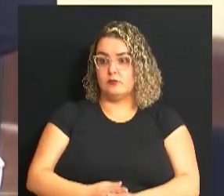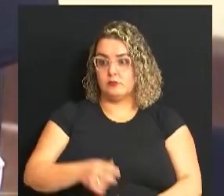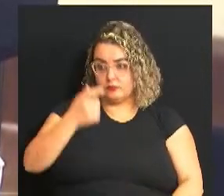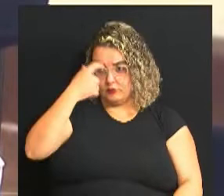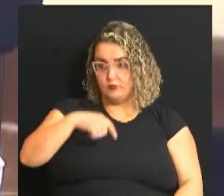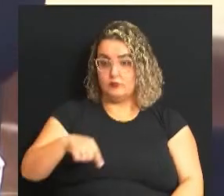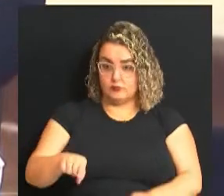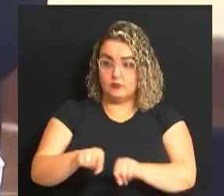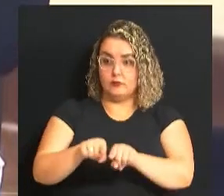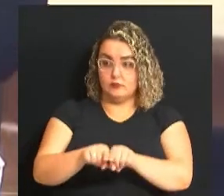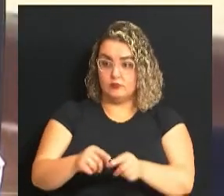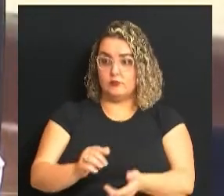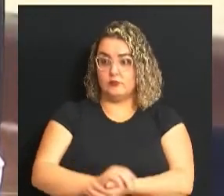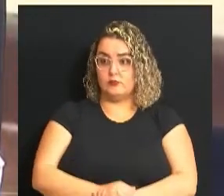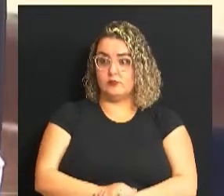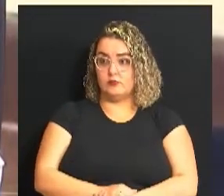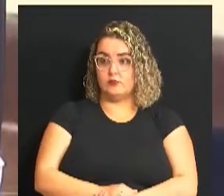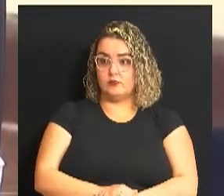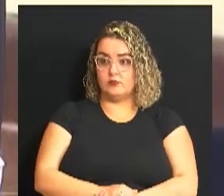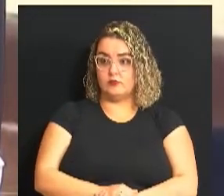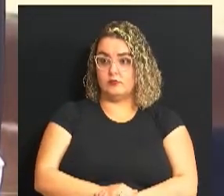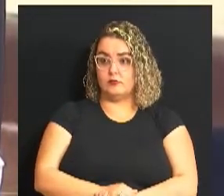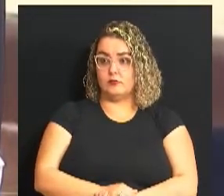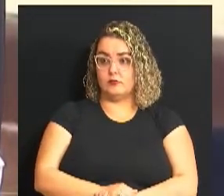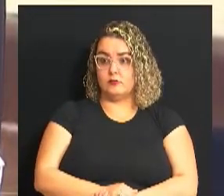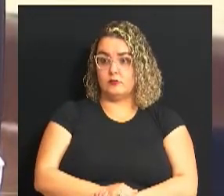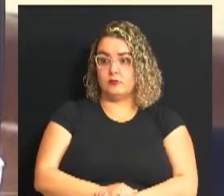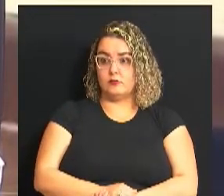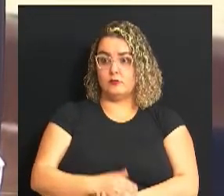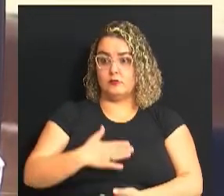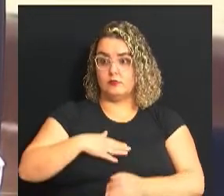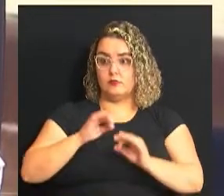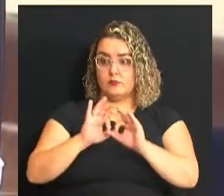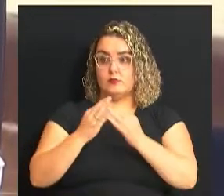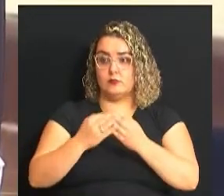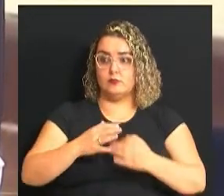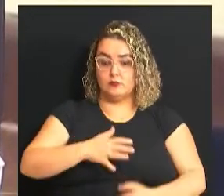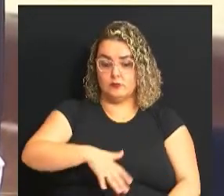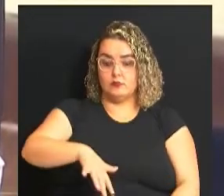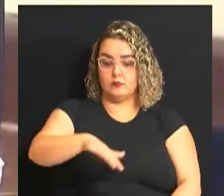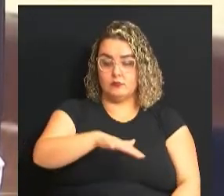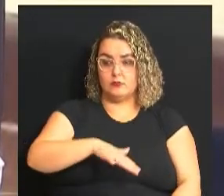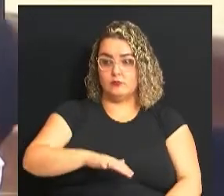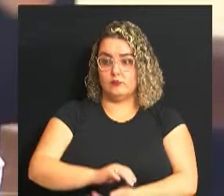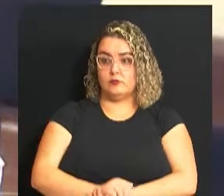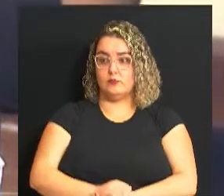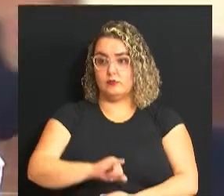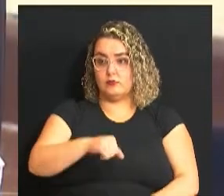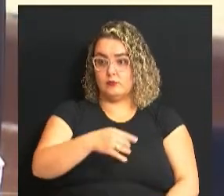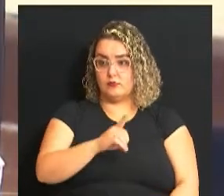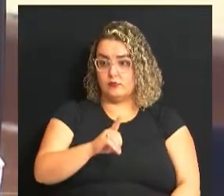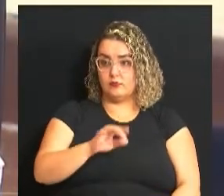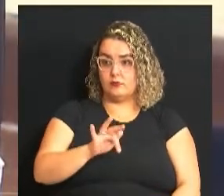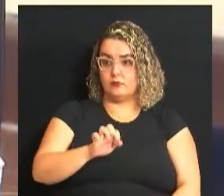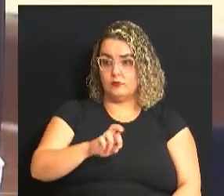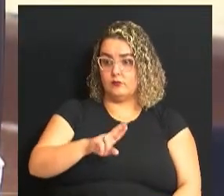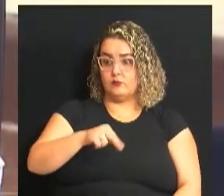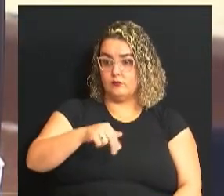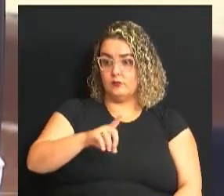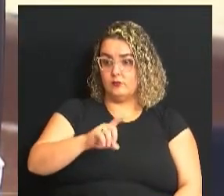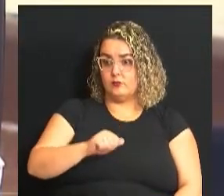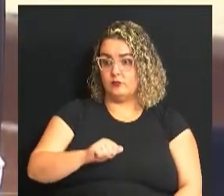disso, né? Eu ocupei a minha família ocupou uma área ali no, Jardim Fernanda, e depois a gente